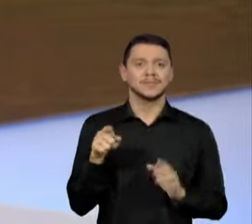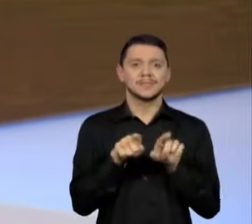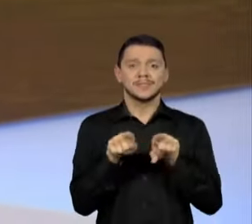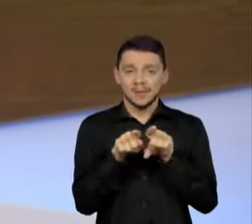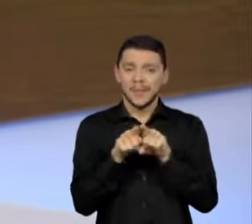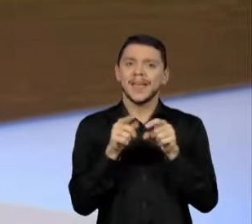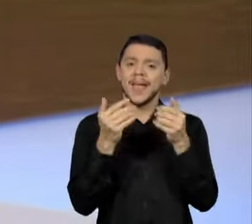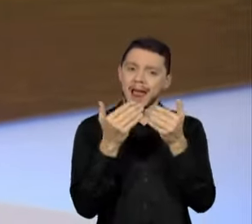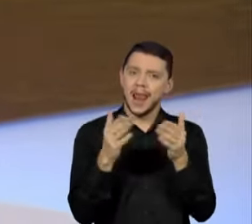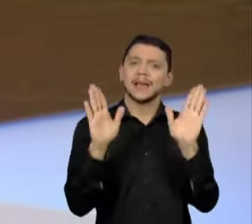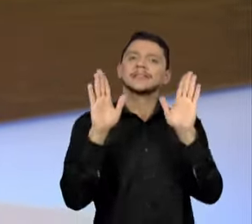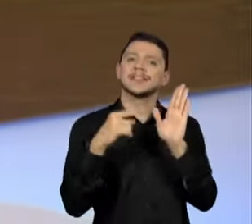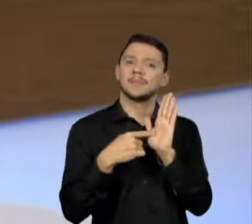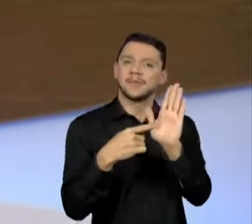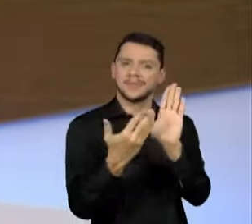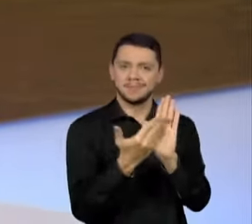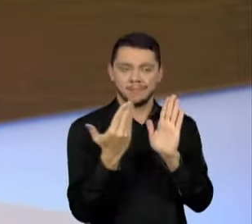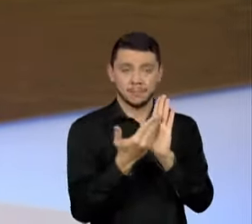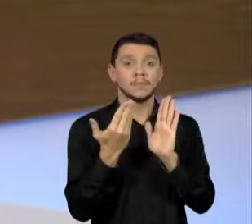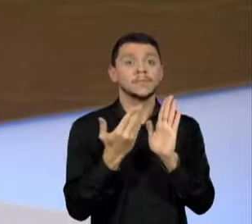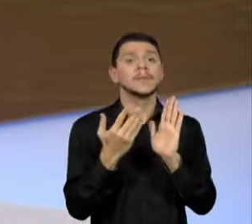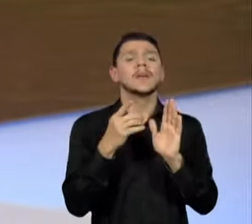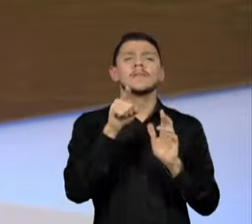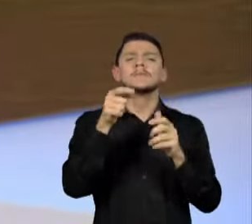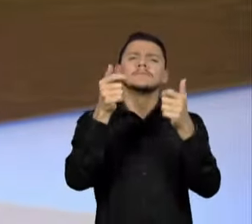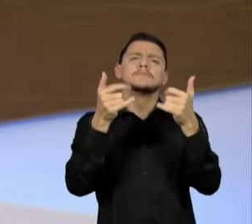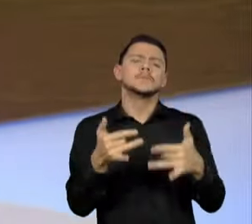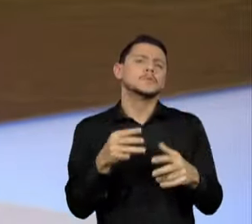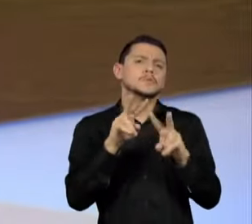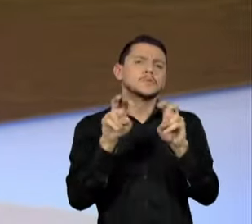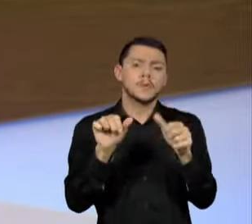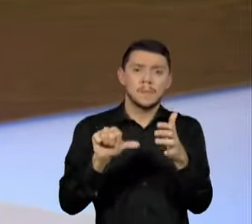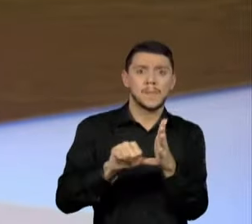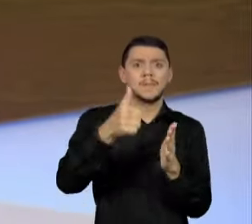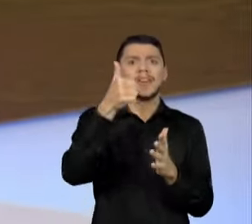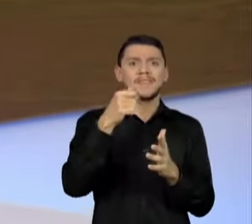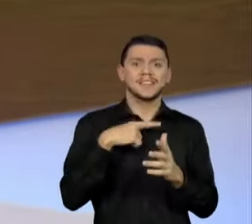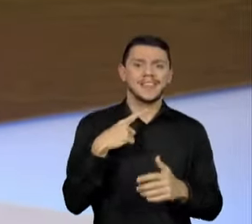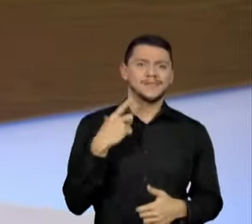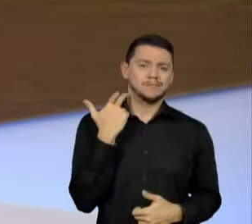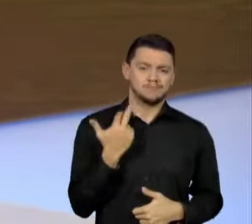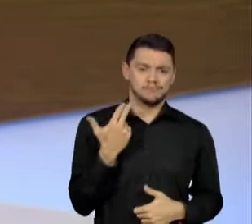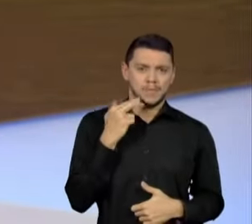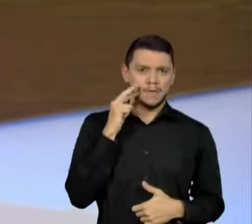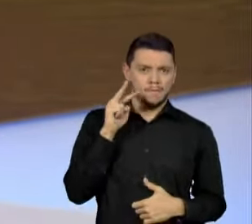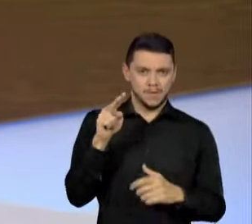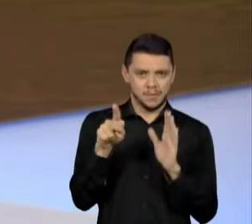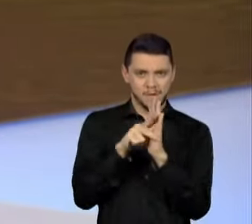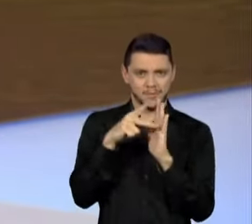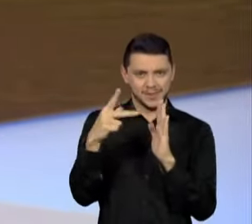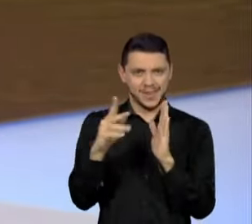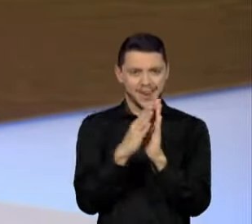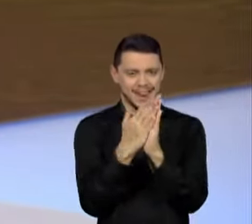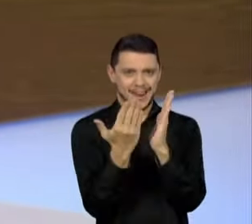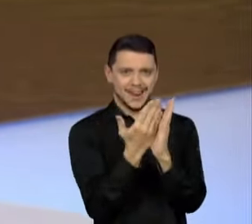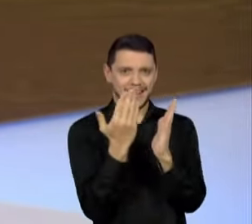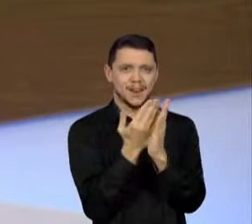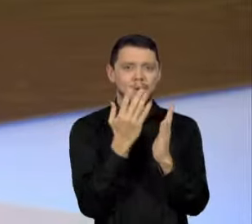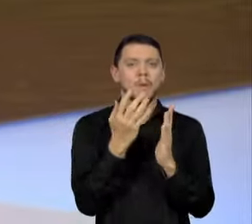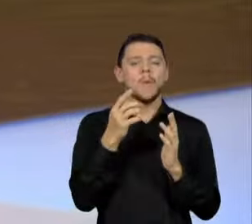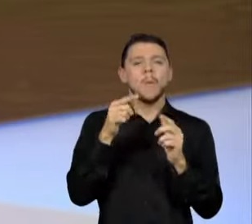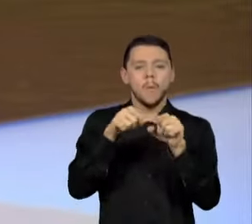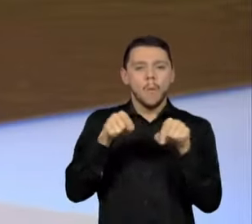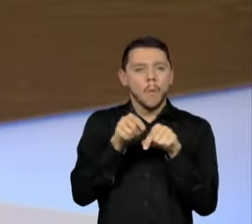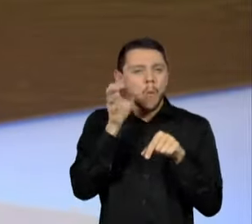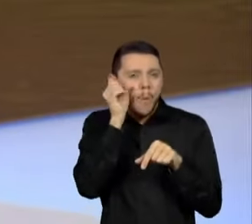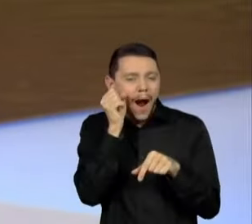você falou muito sobre quando teve o primeiro contato com a obra de Carolina Maria de Jesus, na década de 60 ainda, lendo O Quarto Despejo, que foi um